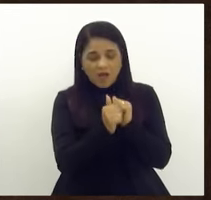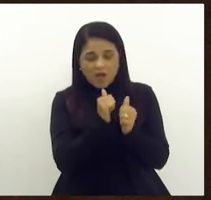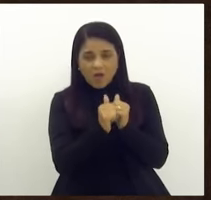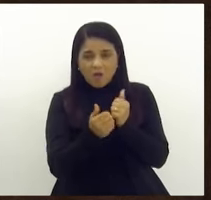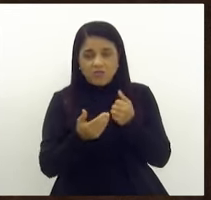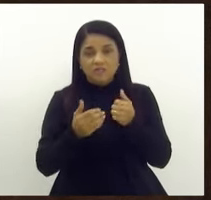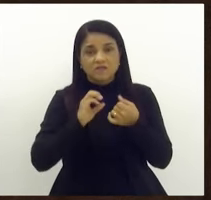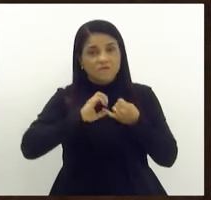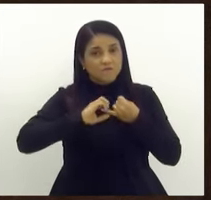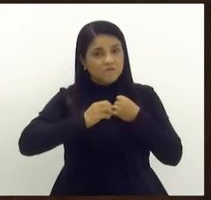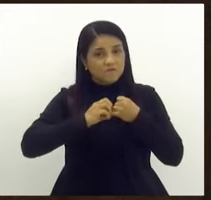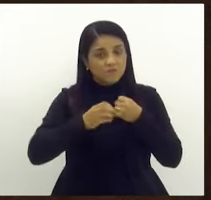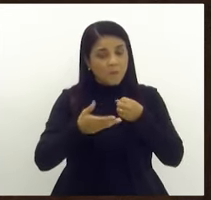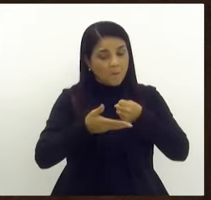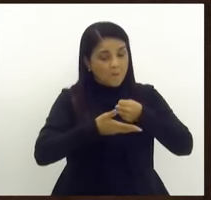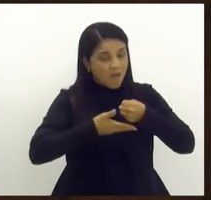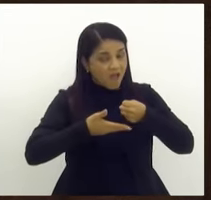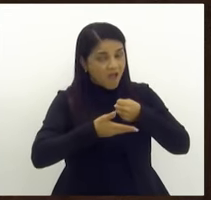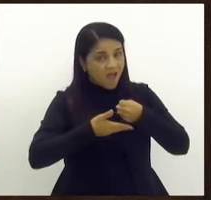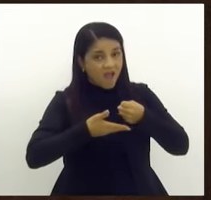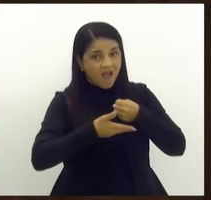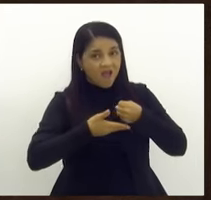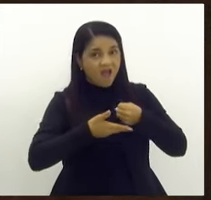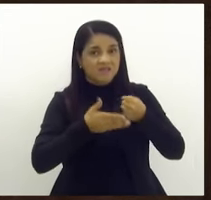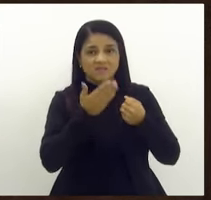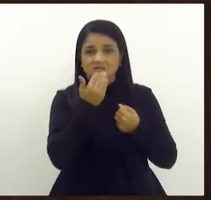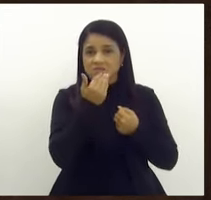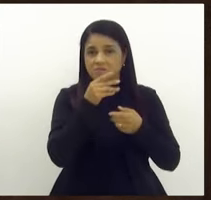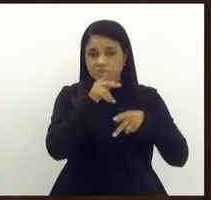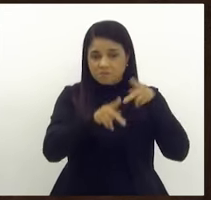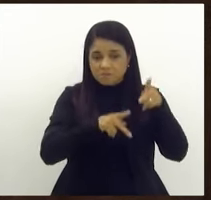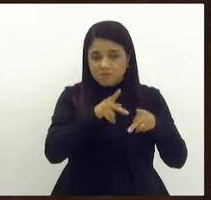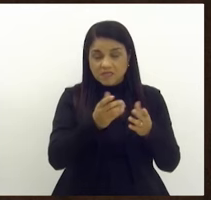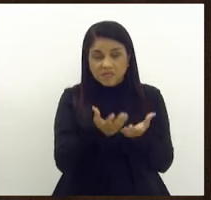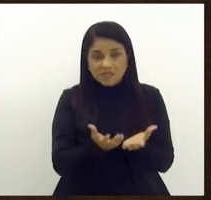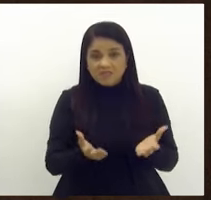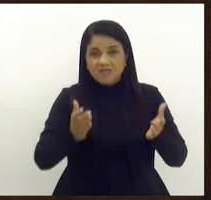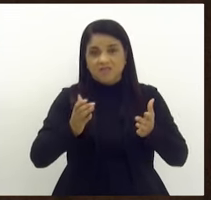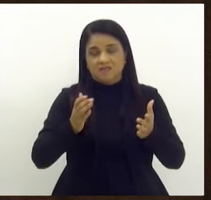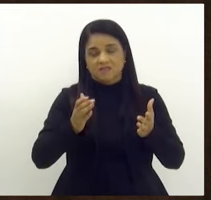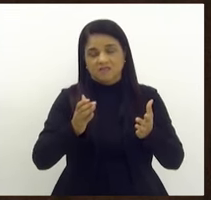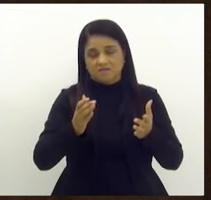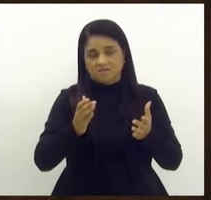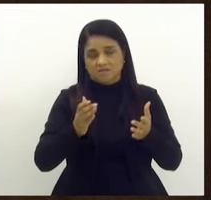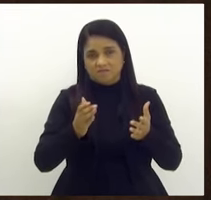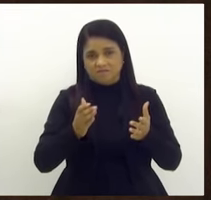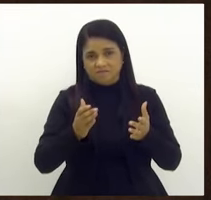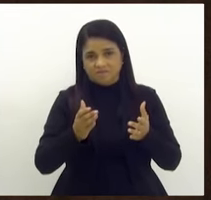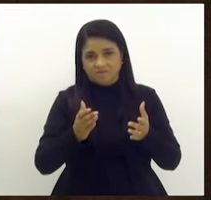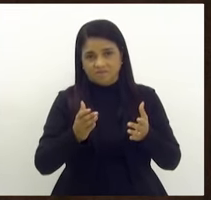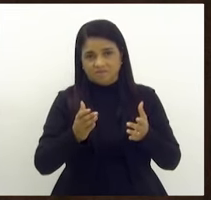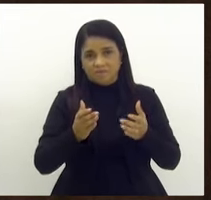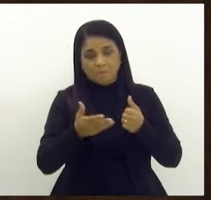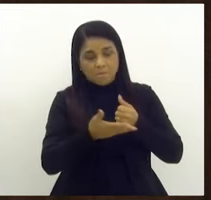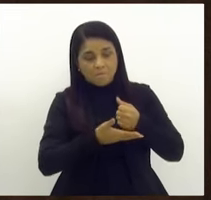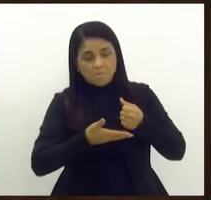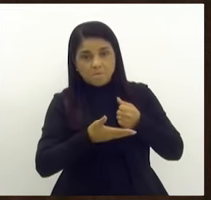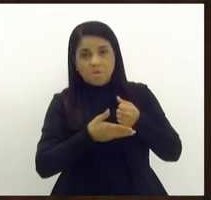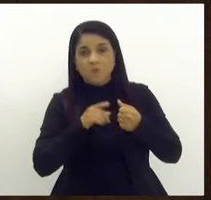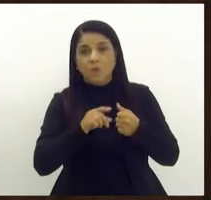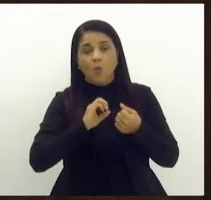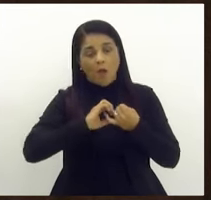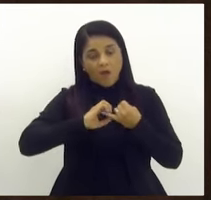basilares da nossa população e da cesta básica que é o arroz e feijão